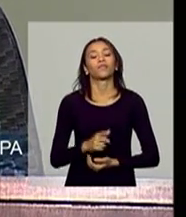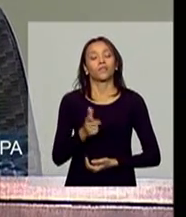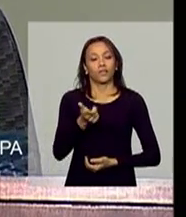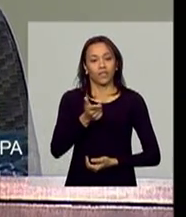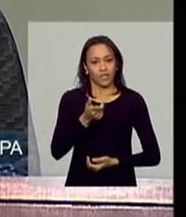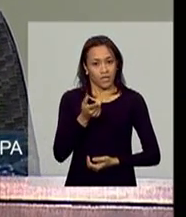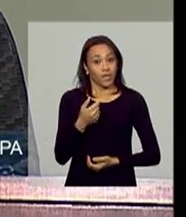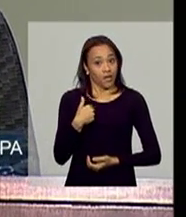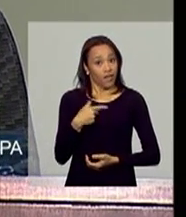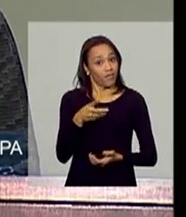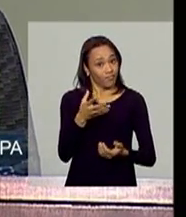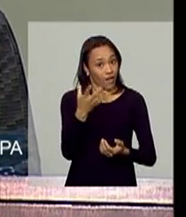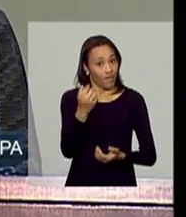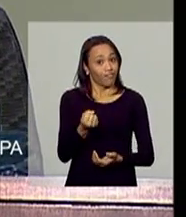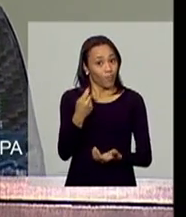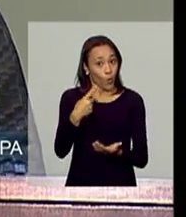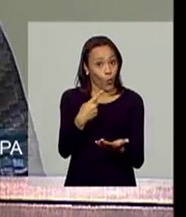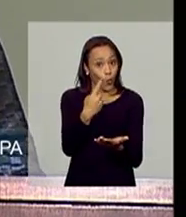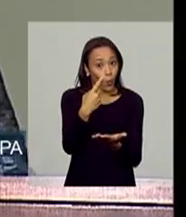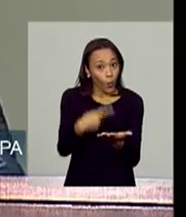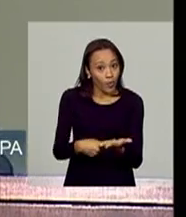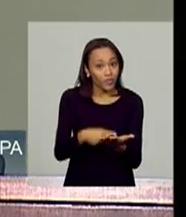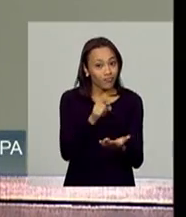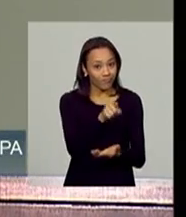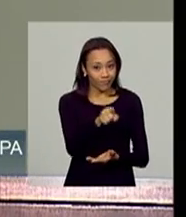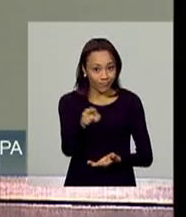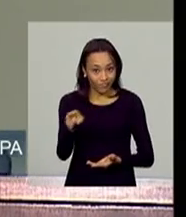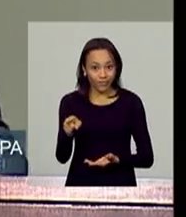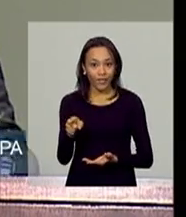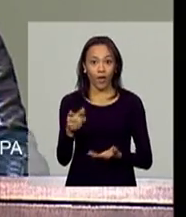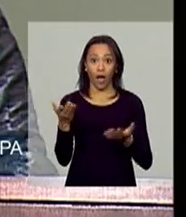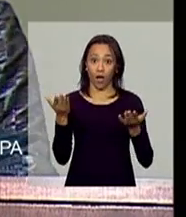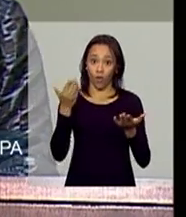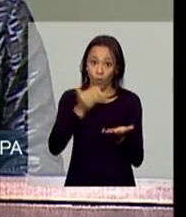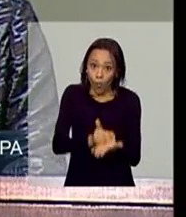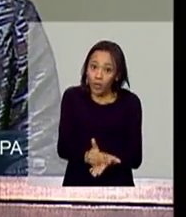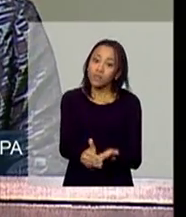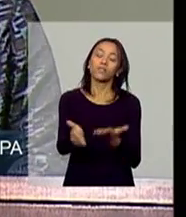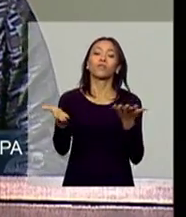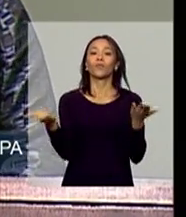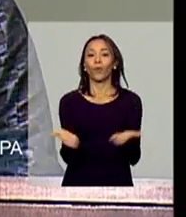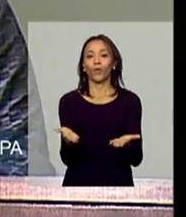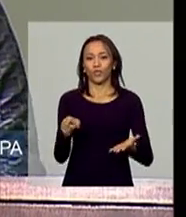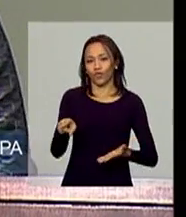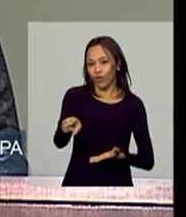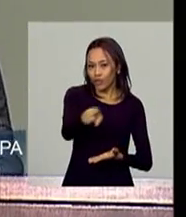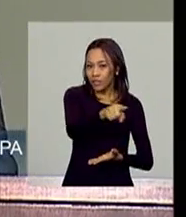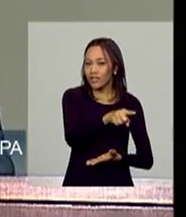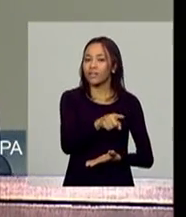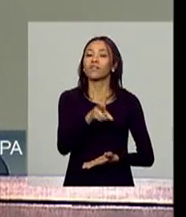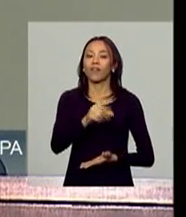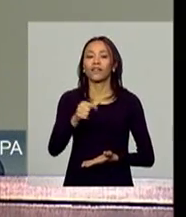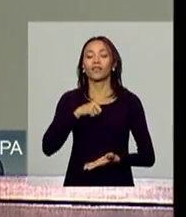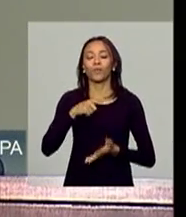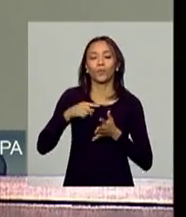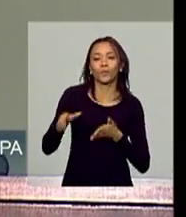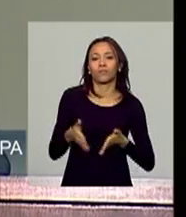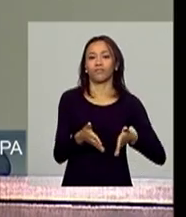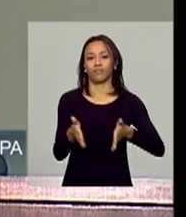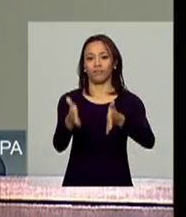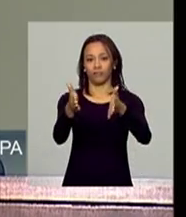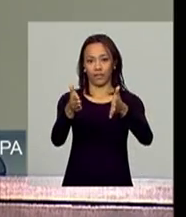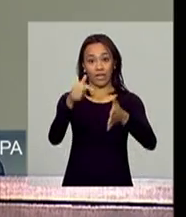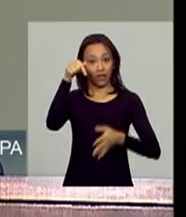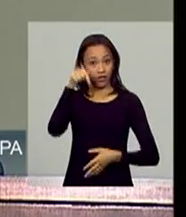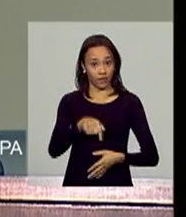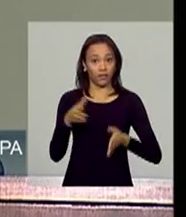muito com cada um de vocês. A partir de hoje, vocês entram e trilharão um caminho.